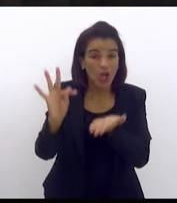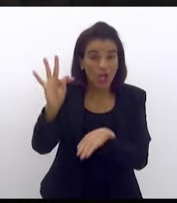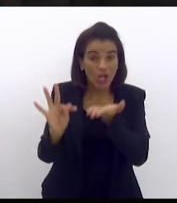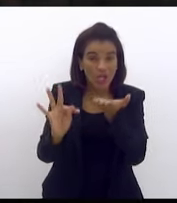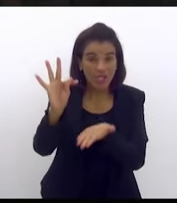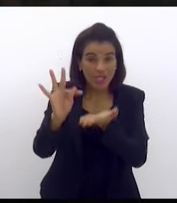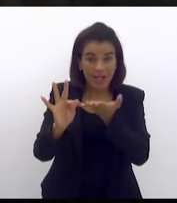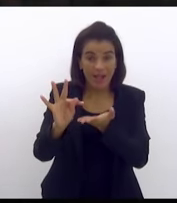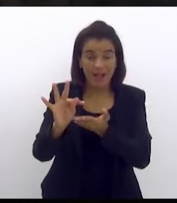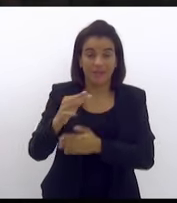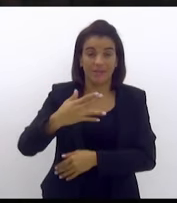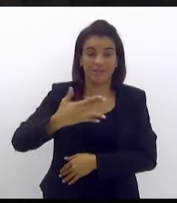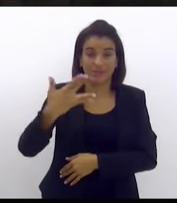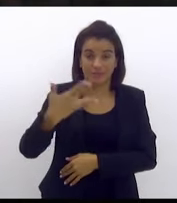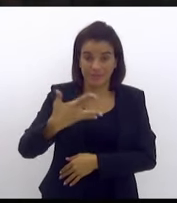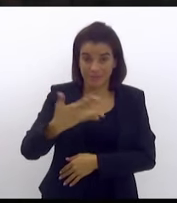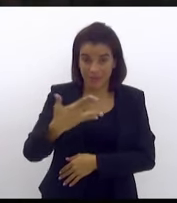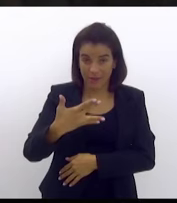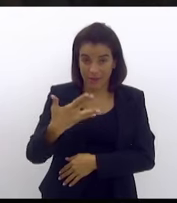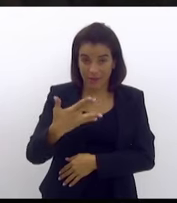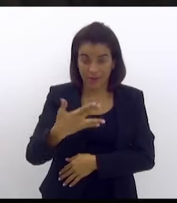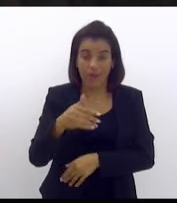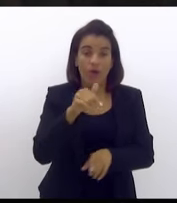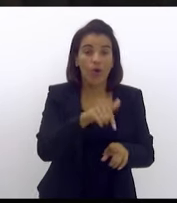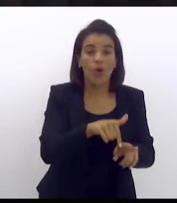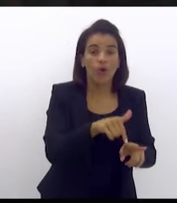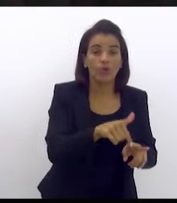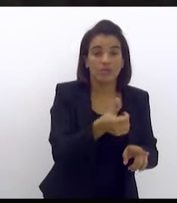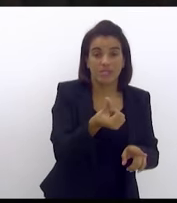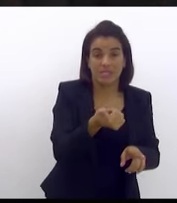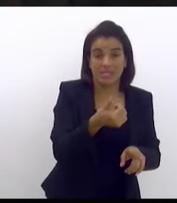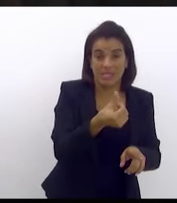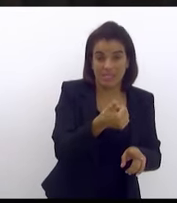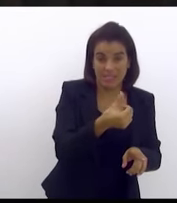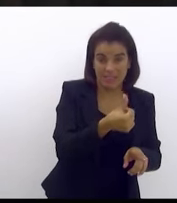com 500 quilos de cocaína.